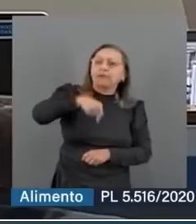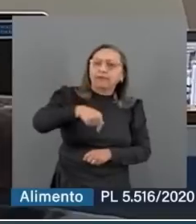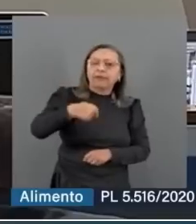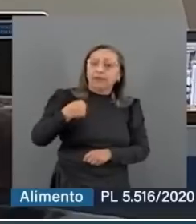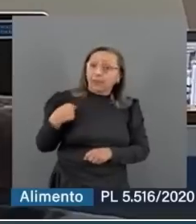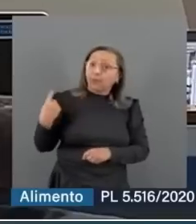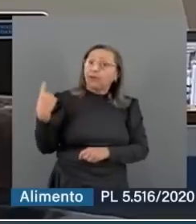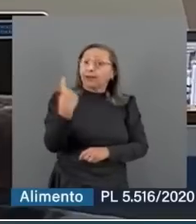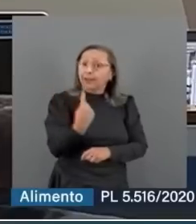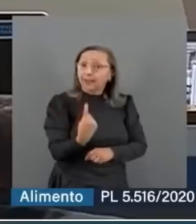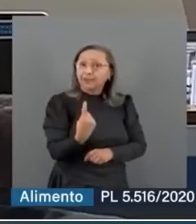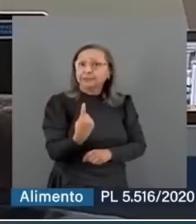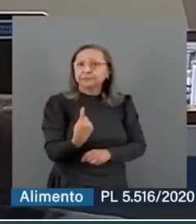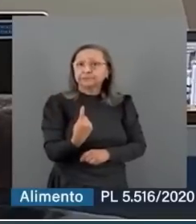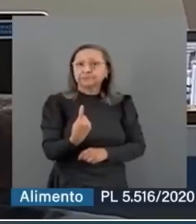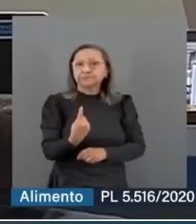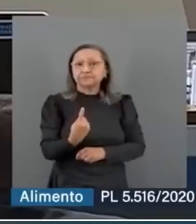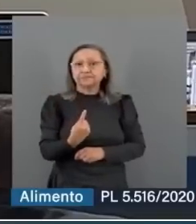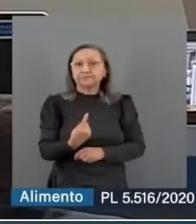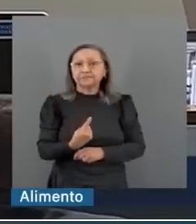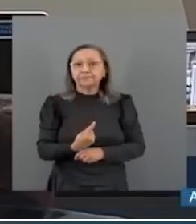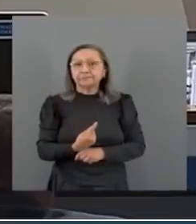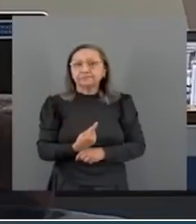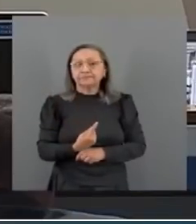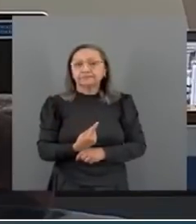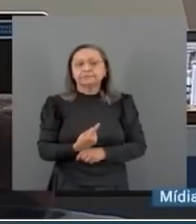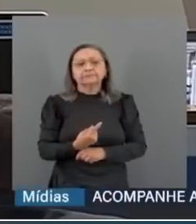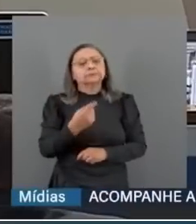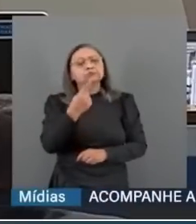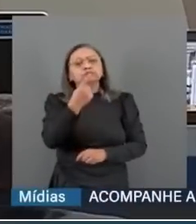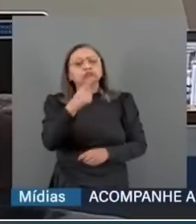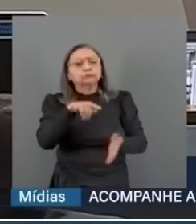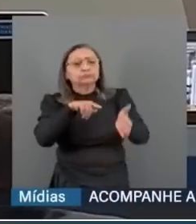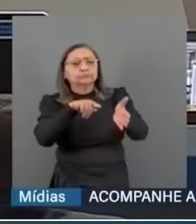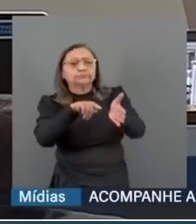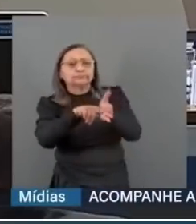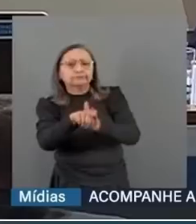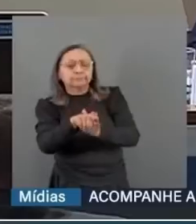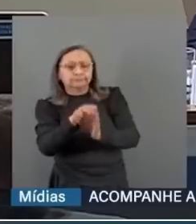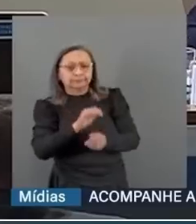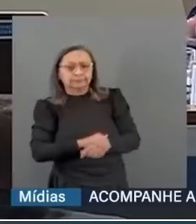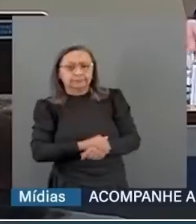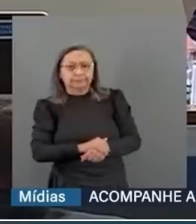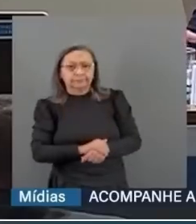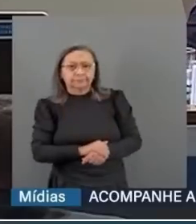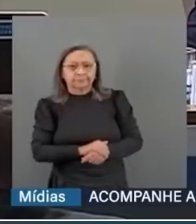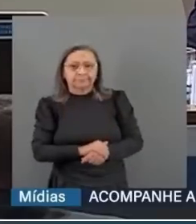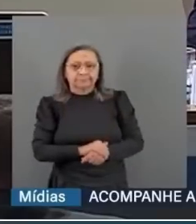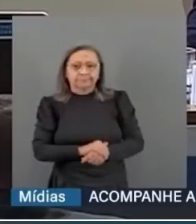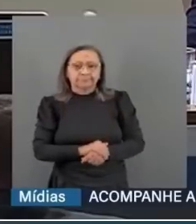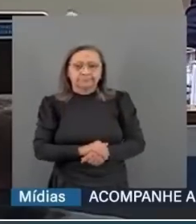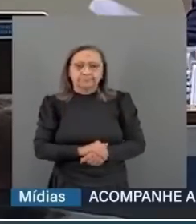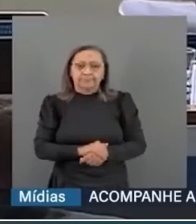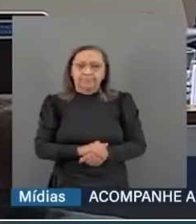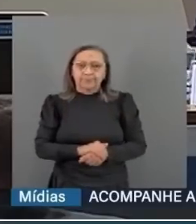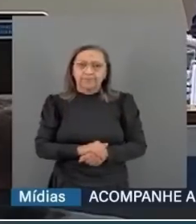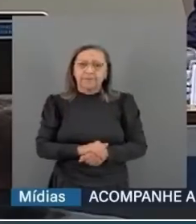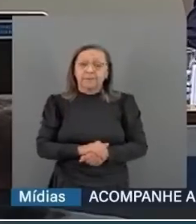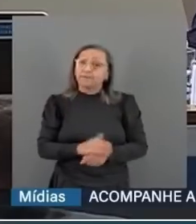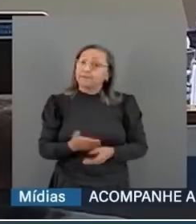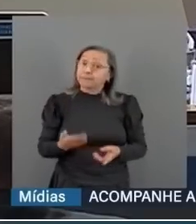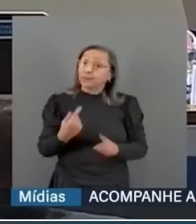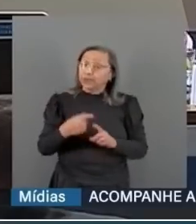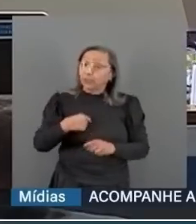dado, e no primeiro passo que eles considerem fora, ele vai voltar a ser o advogado do Lula. Isso não vai conquistar absolutamente ninguém. Uma coisa muito rápida